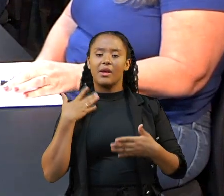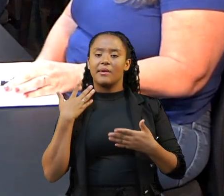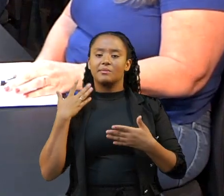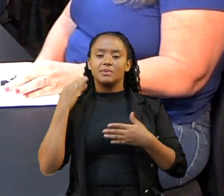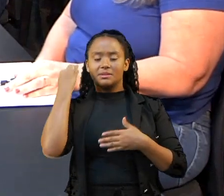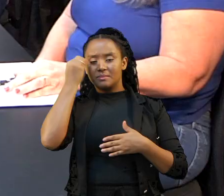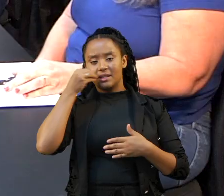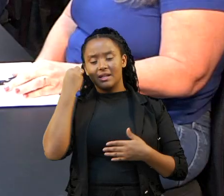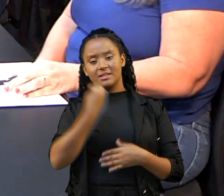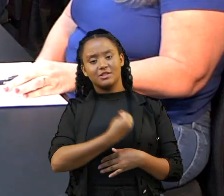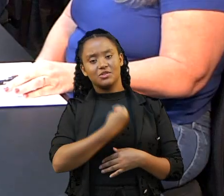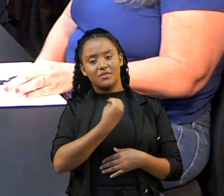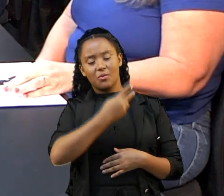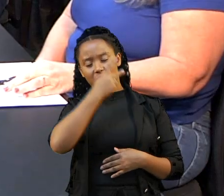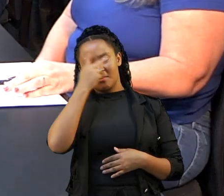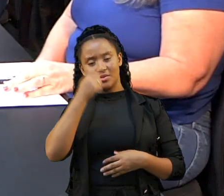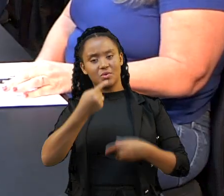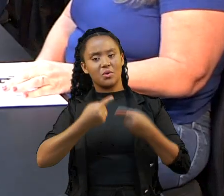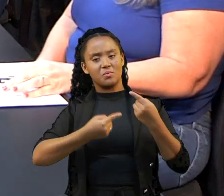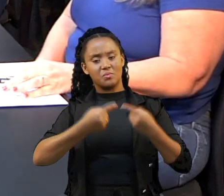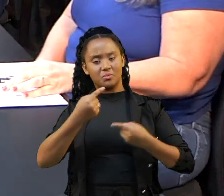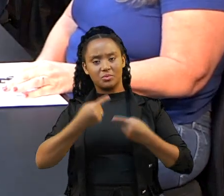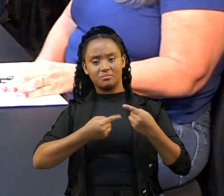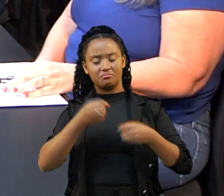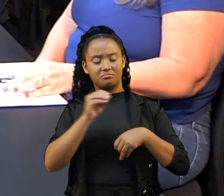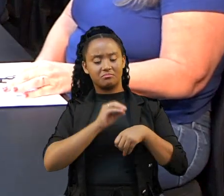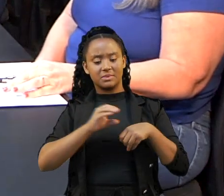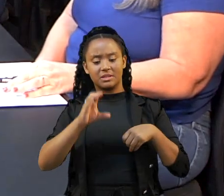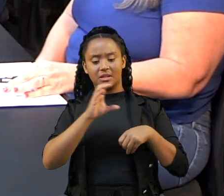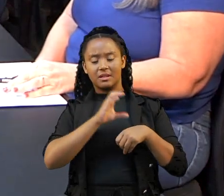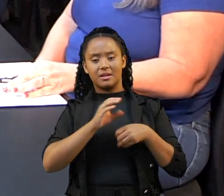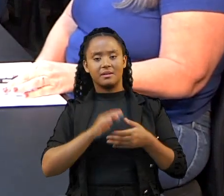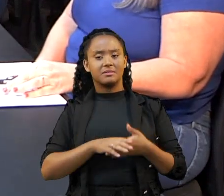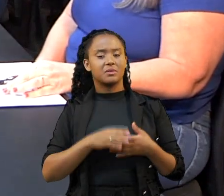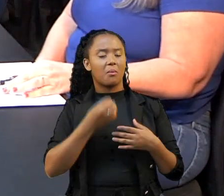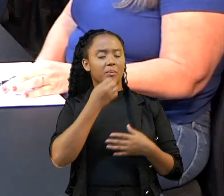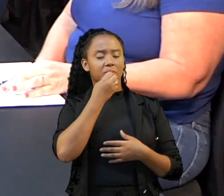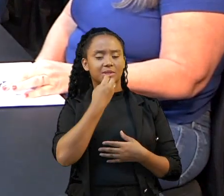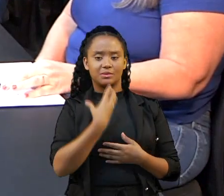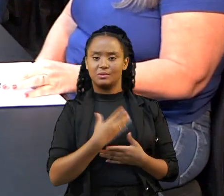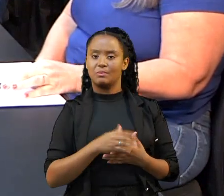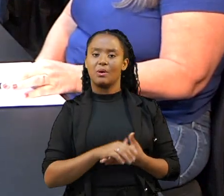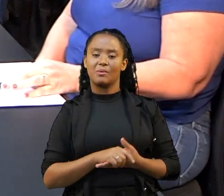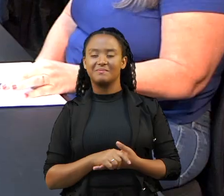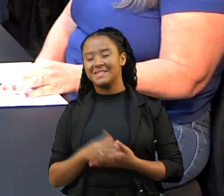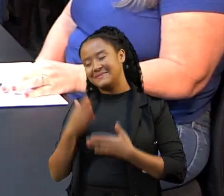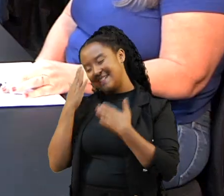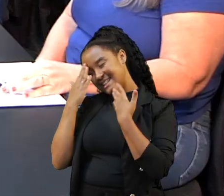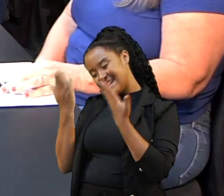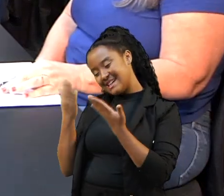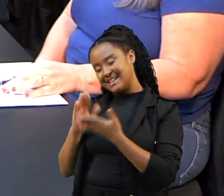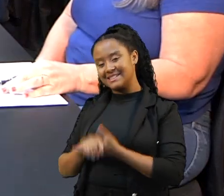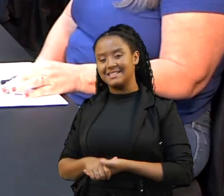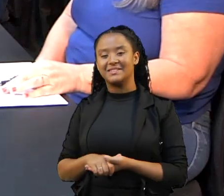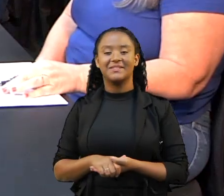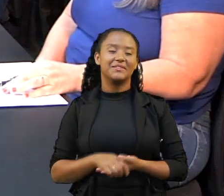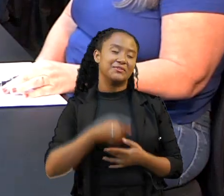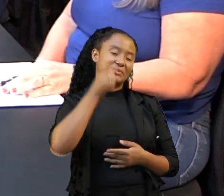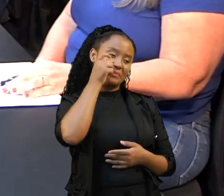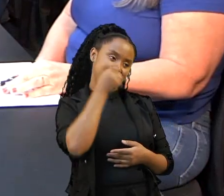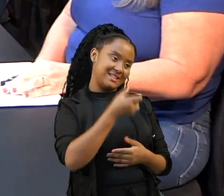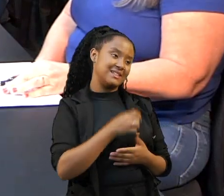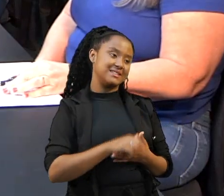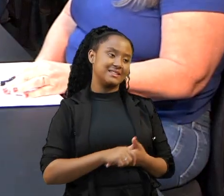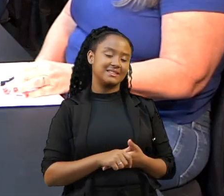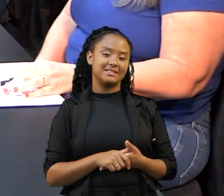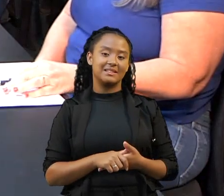extremamente politizada, e isso é muito bonito, né? Queria retórica muito boa. Muito boa. Obrigada, gente. Muito boa, foi